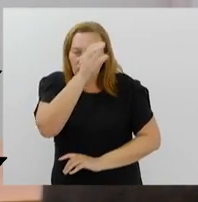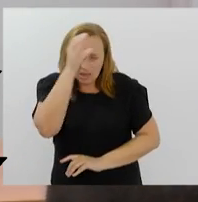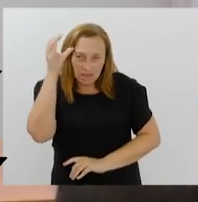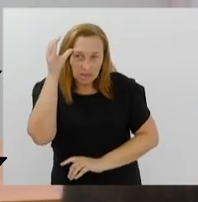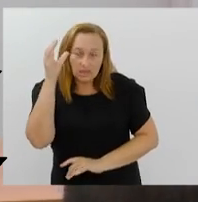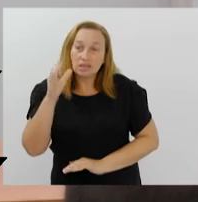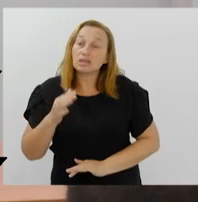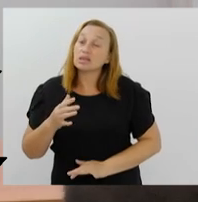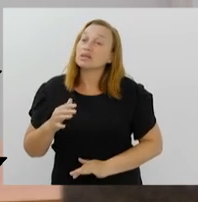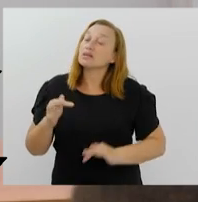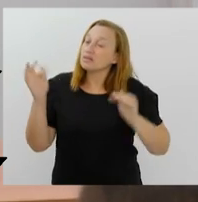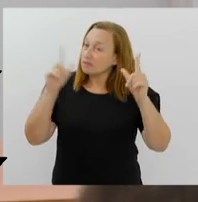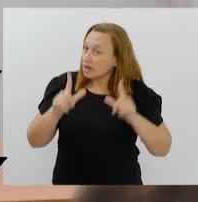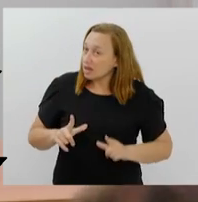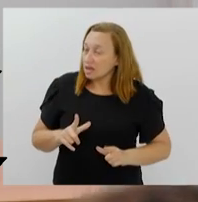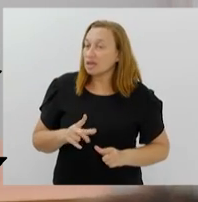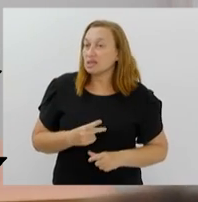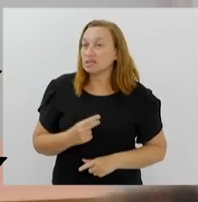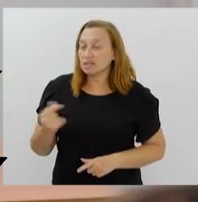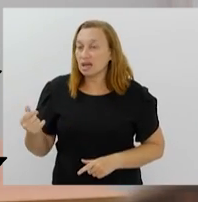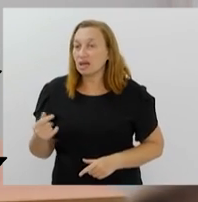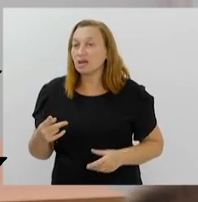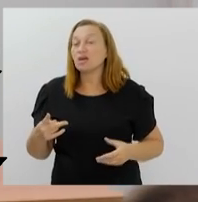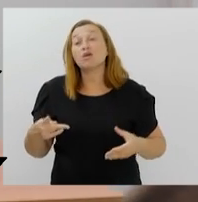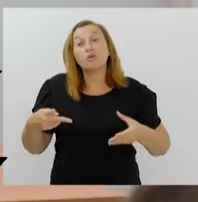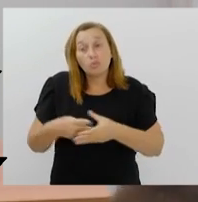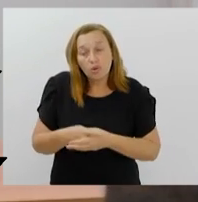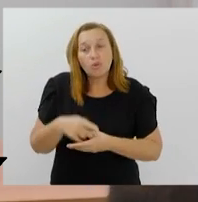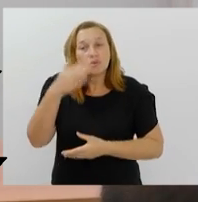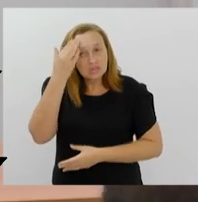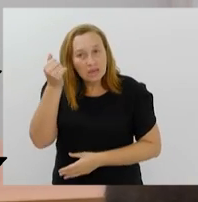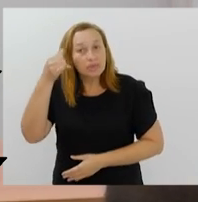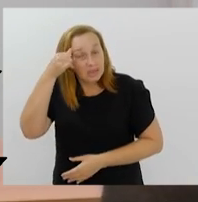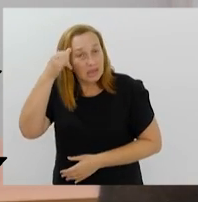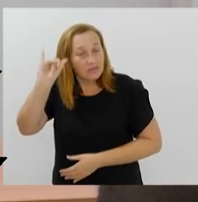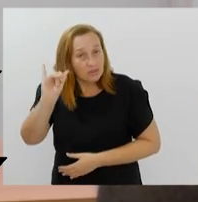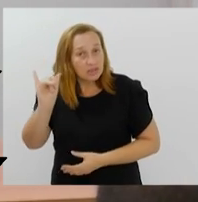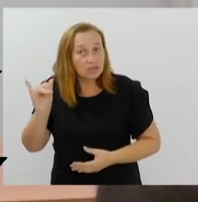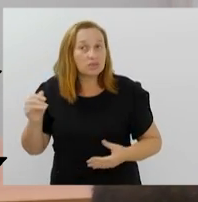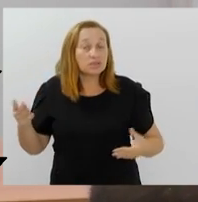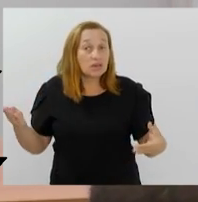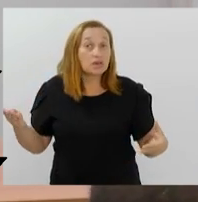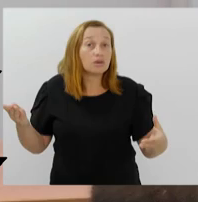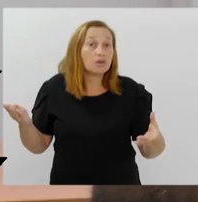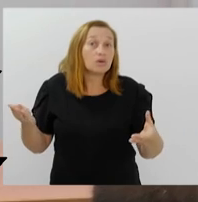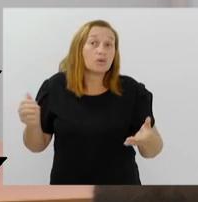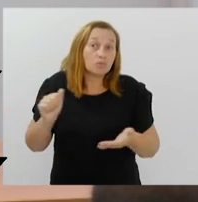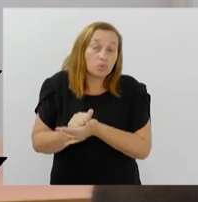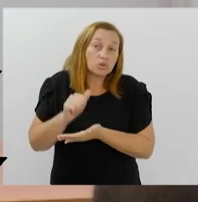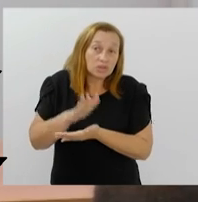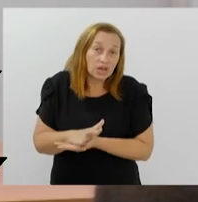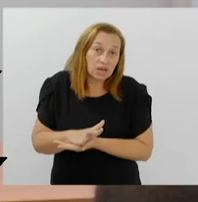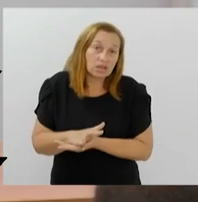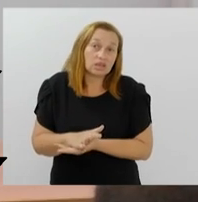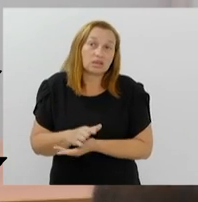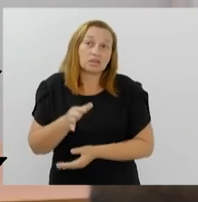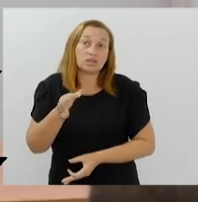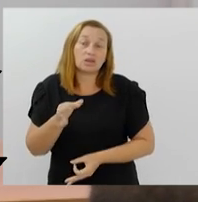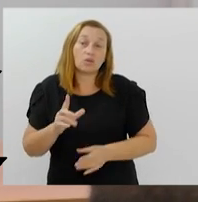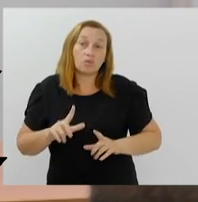empresa também sabe que ela tá evitando ali ser multada pelo Procom e ter uma ação judicial contra